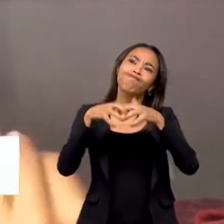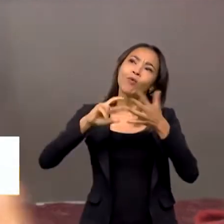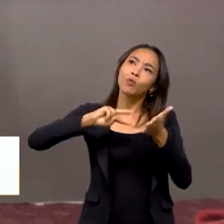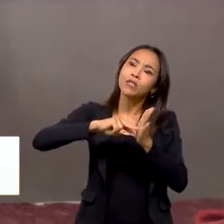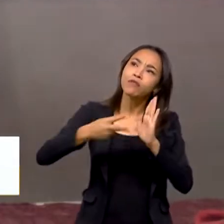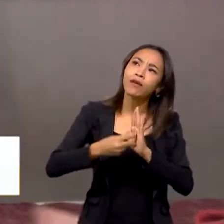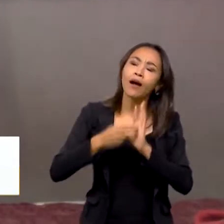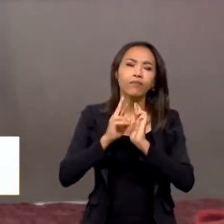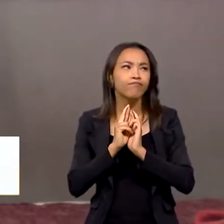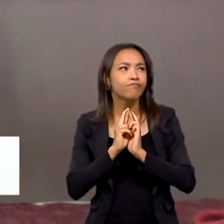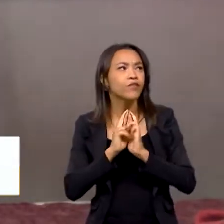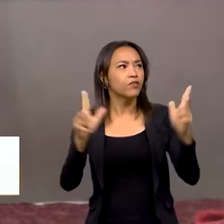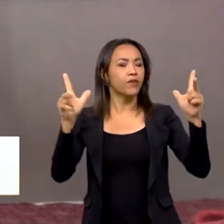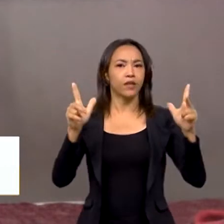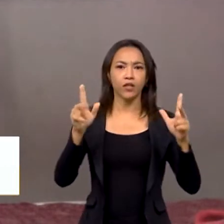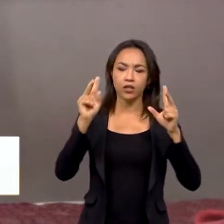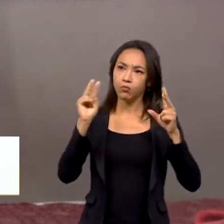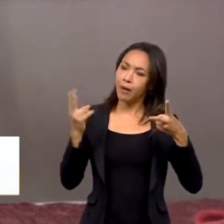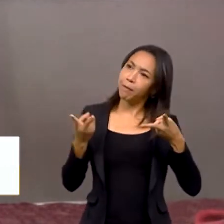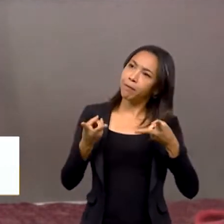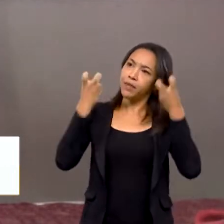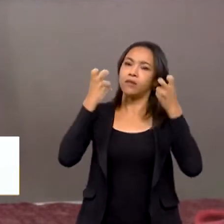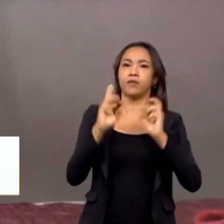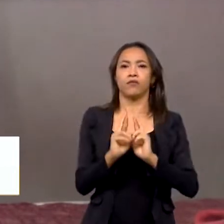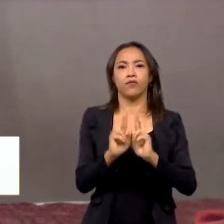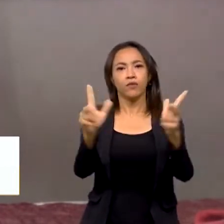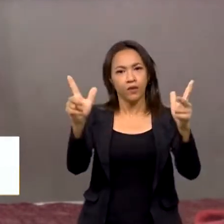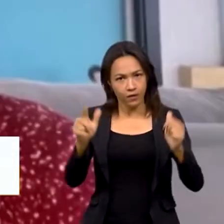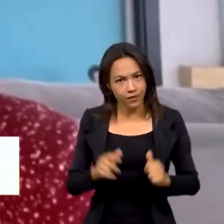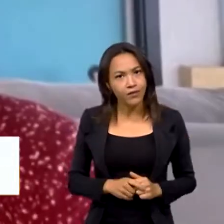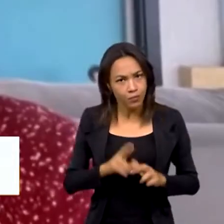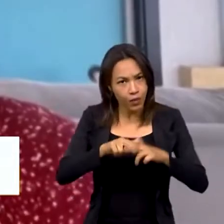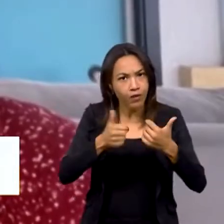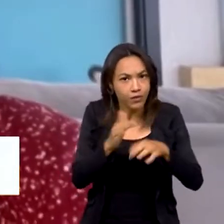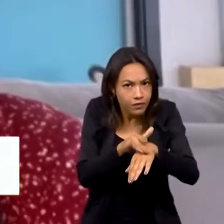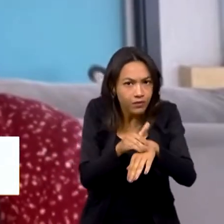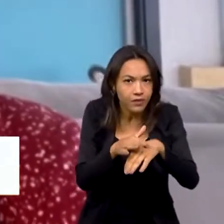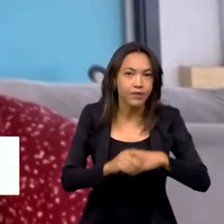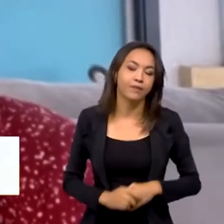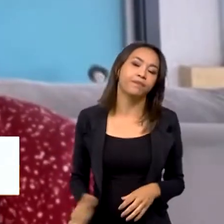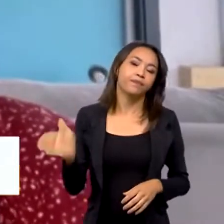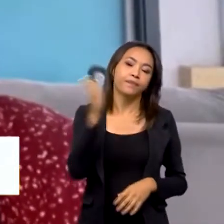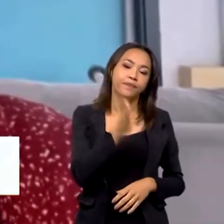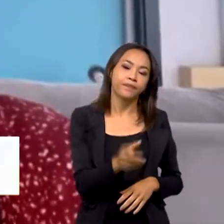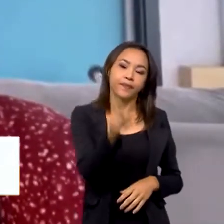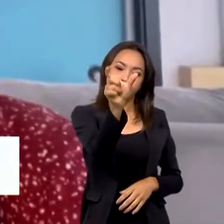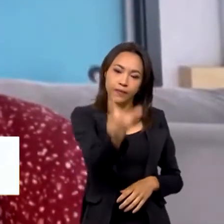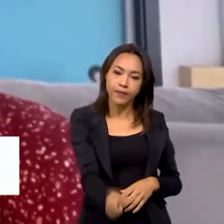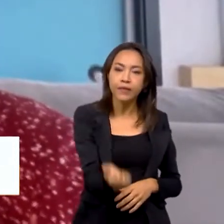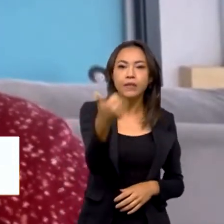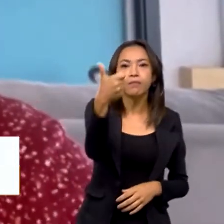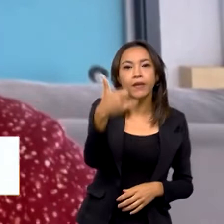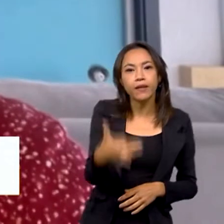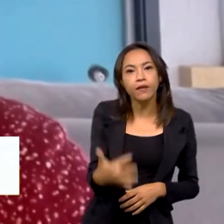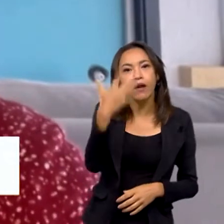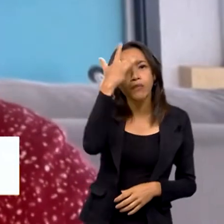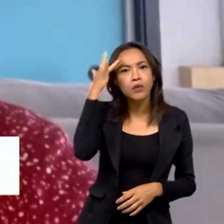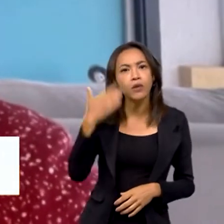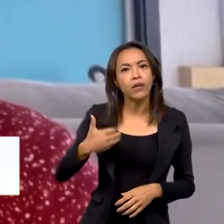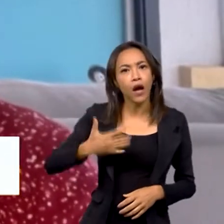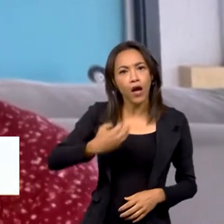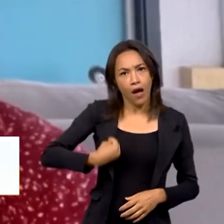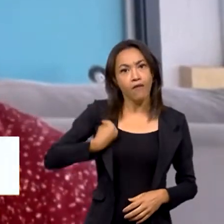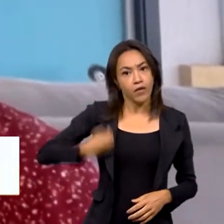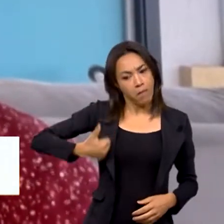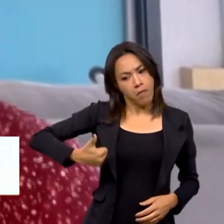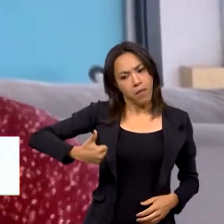me ajudou a ter uma nova visão, né, do adoecimento. Um paciente que ele está indo bem, que ele acha que a vida